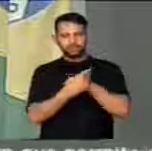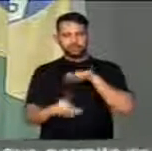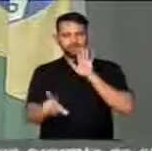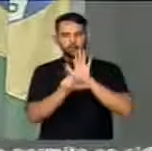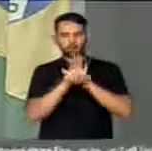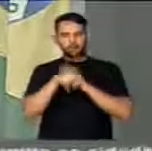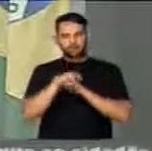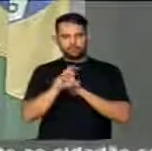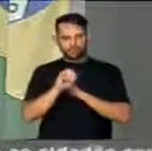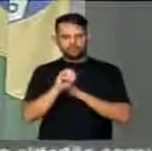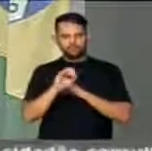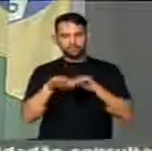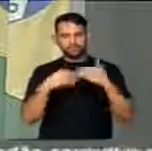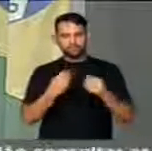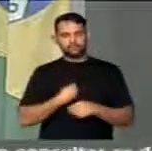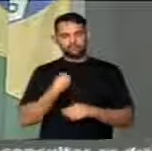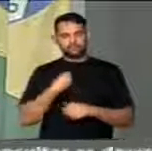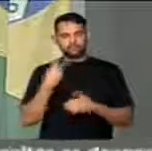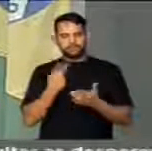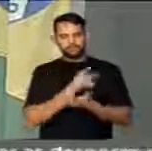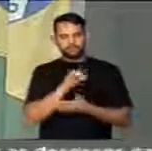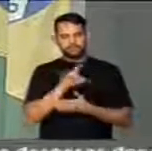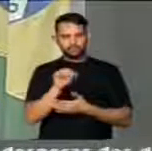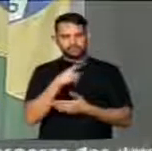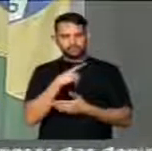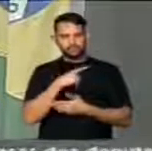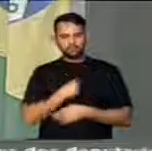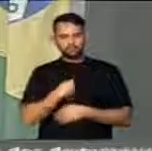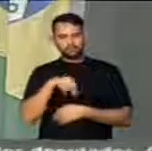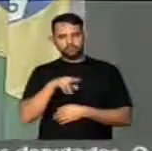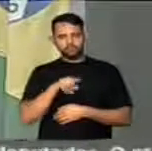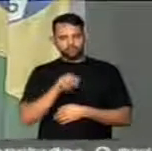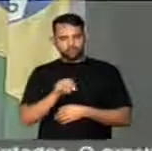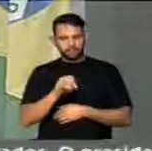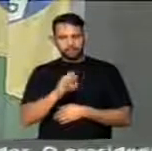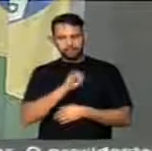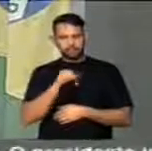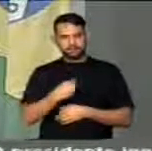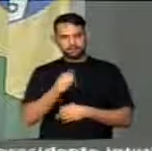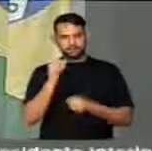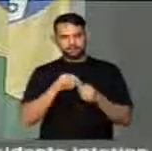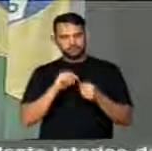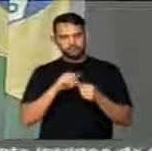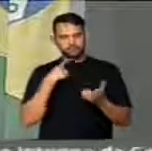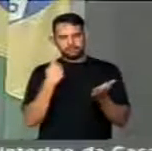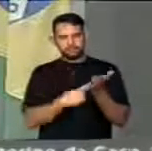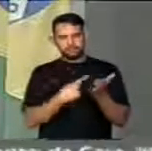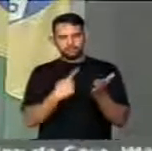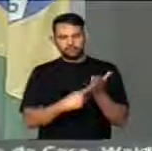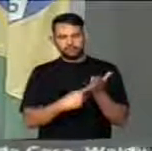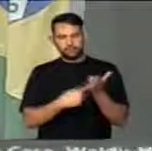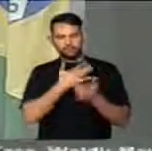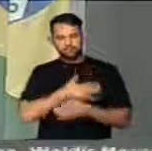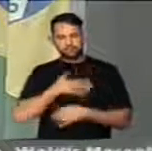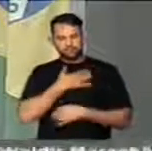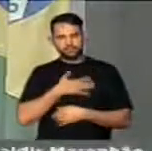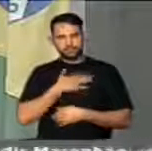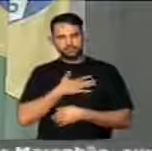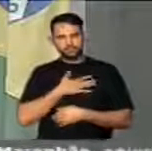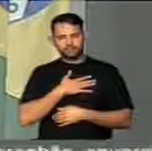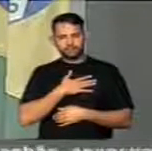excepcionalidade, deputado Miro Teixeira, se faz necessário a fim de dar garantia aos homens que servem a nação nas Forças